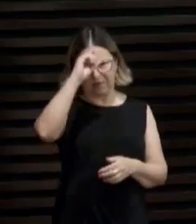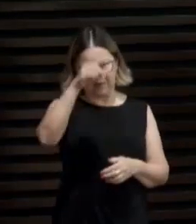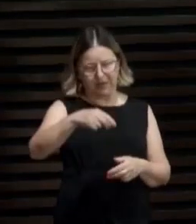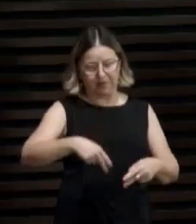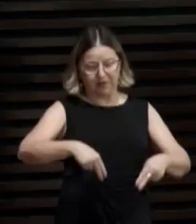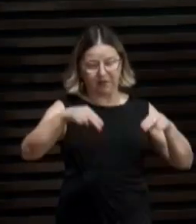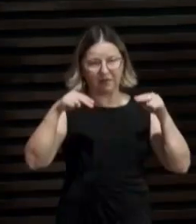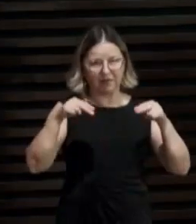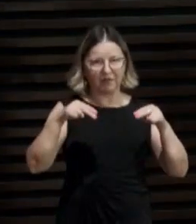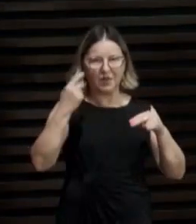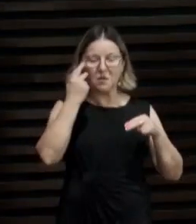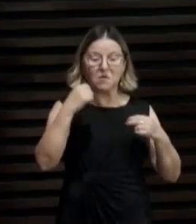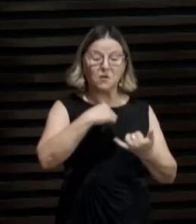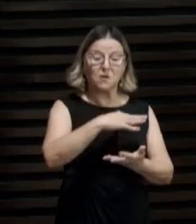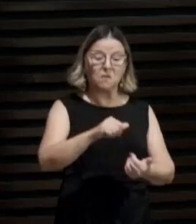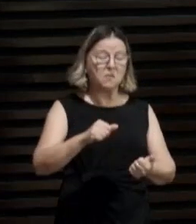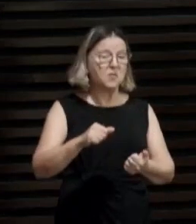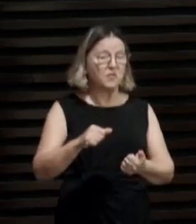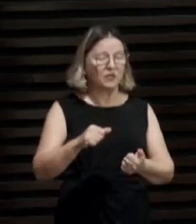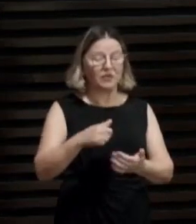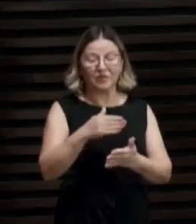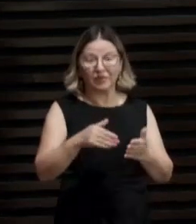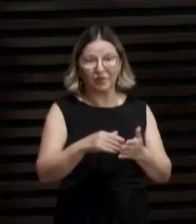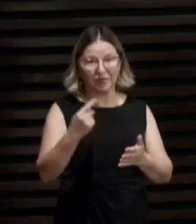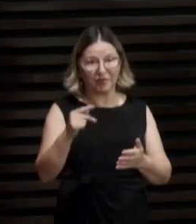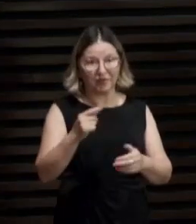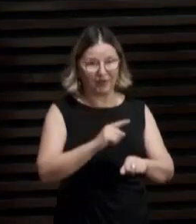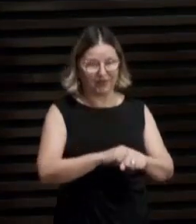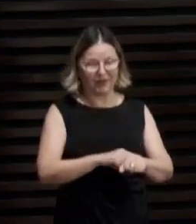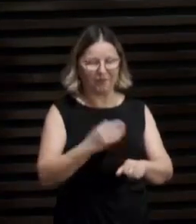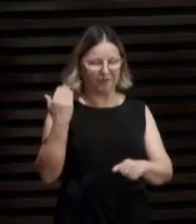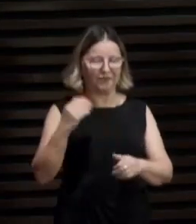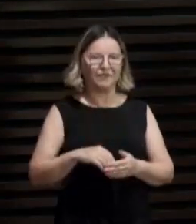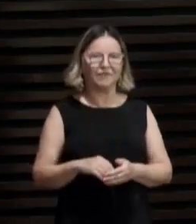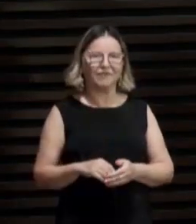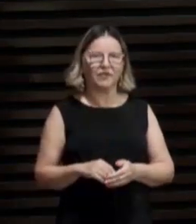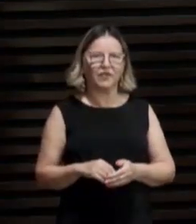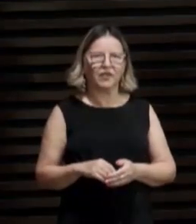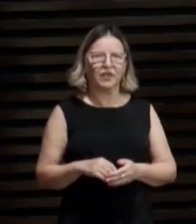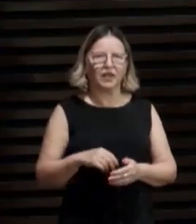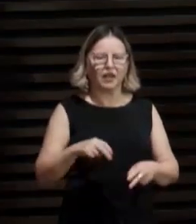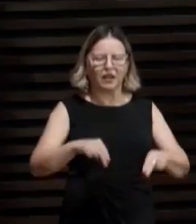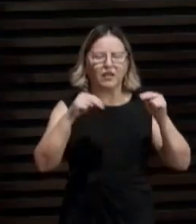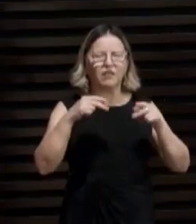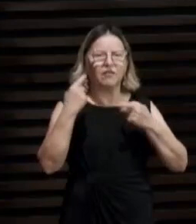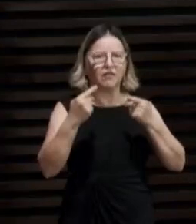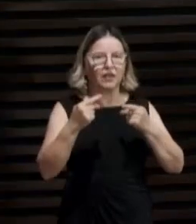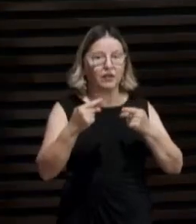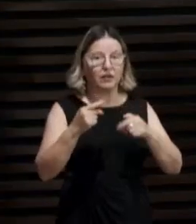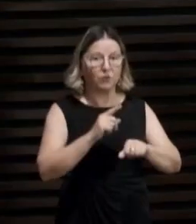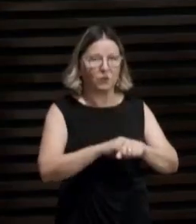mundo inteiro da sua época. E ele diz assim: no momento que vocês ouvirem o som da